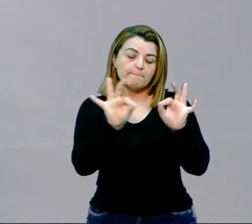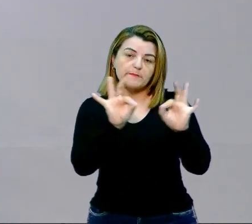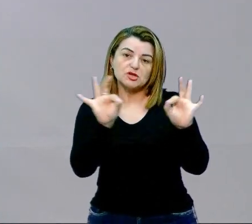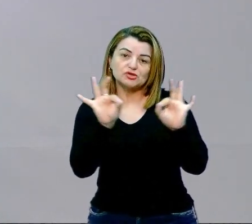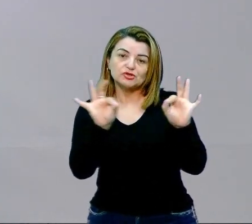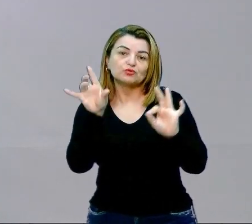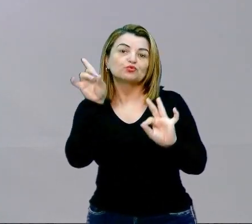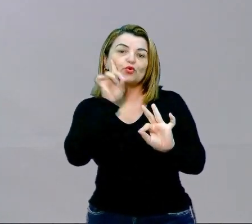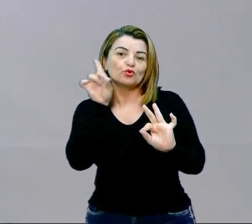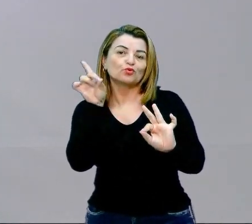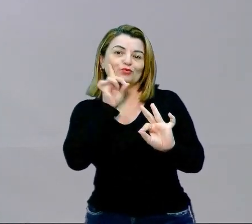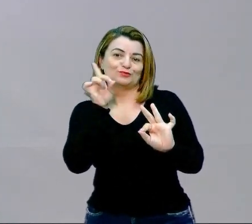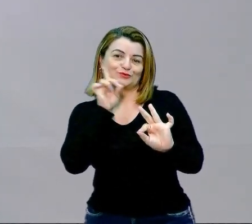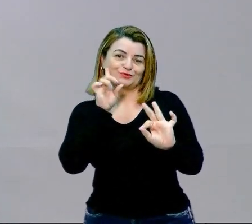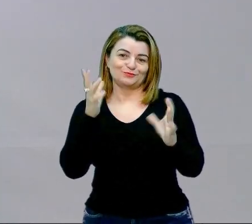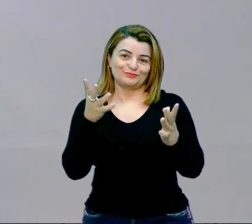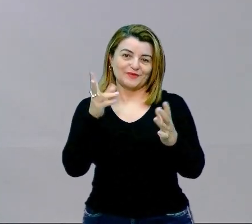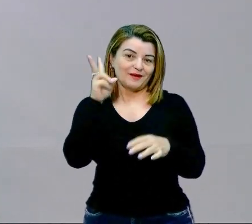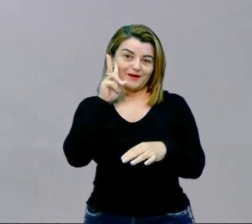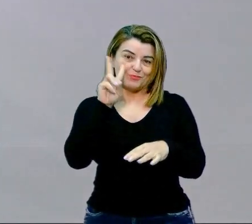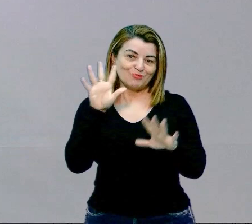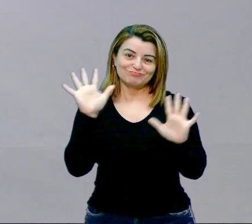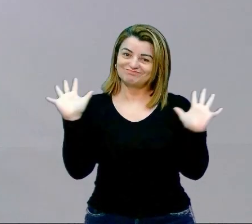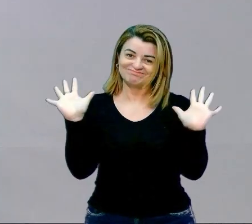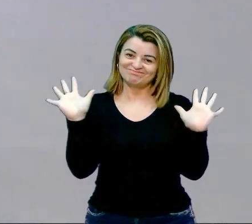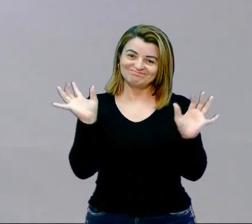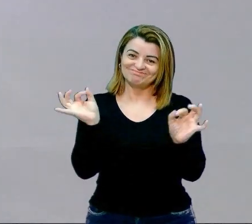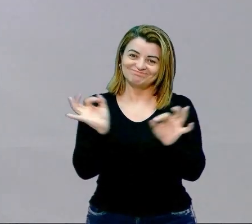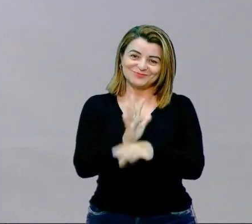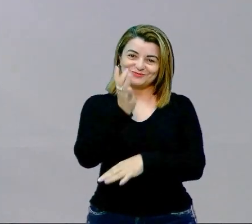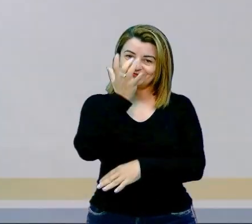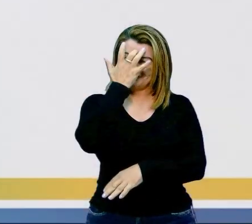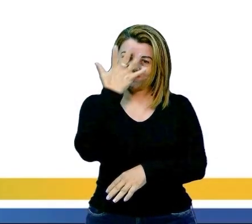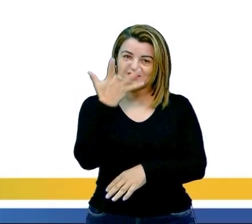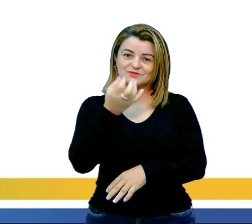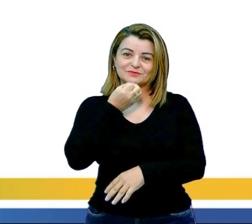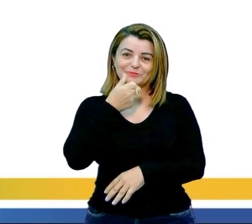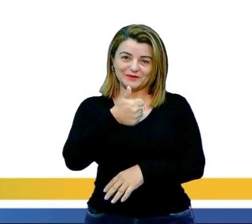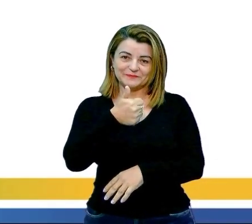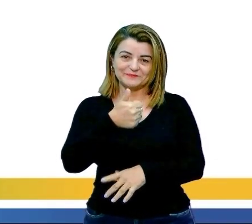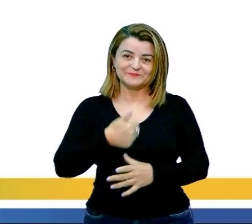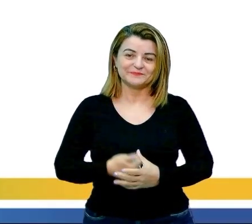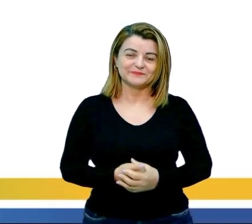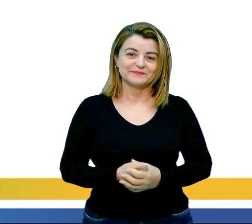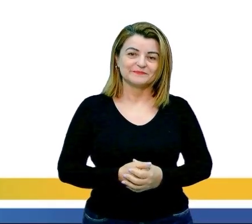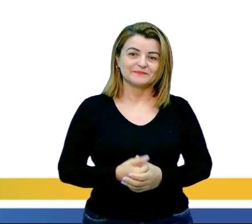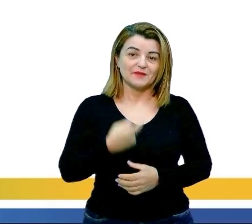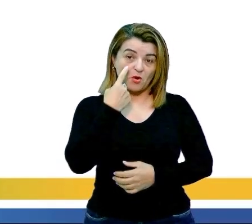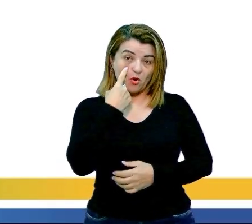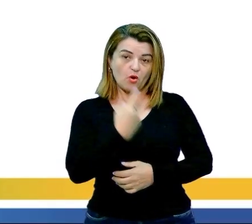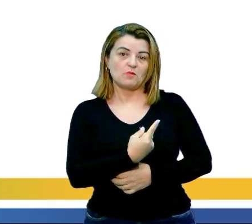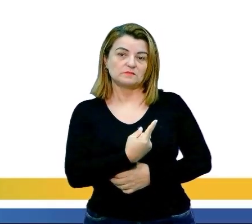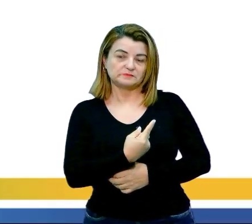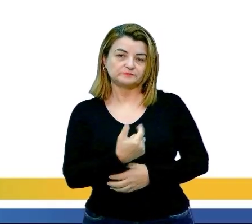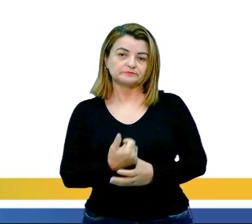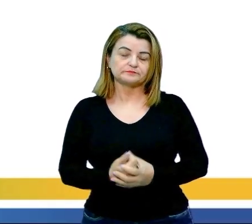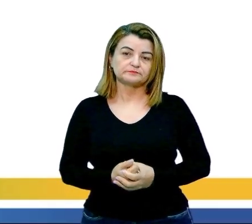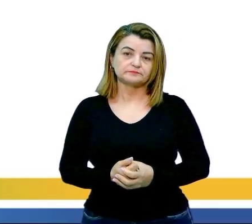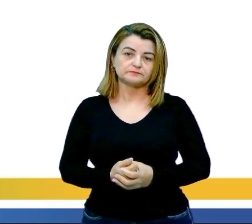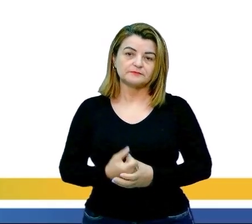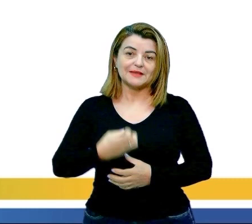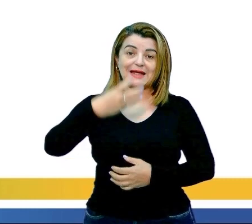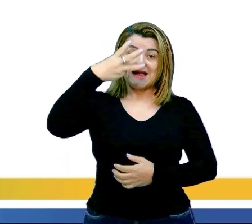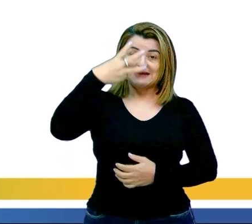dia a dia. Lembrou? Fácil. Tudo bem? Então, olha aí.